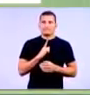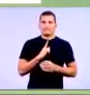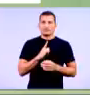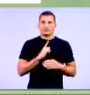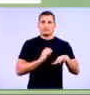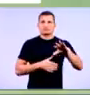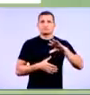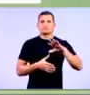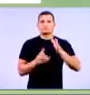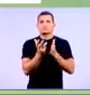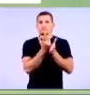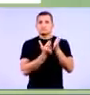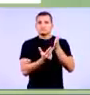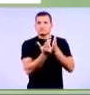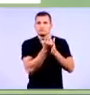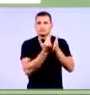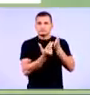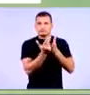mental.